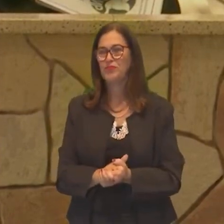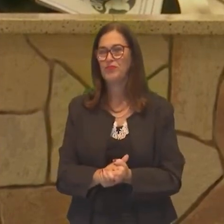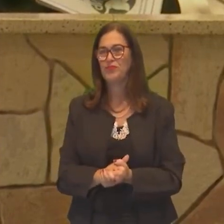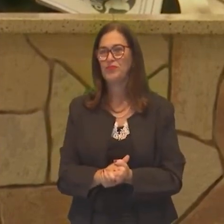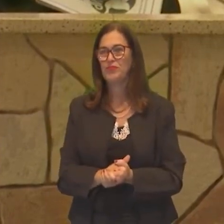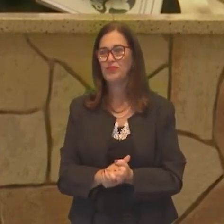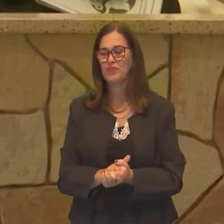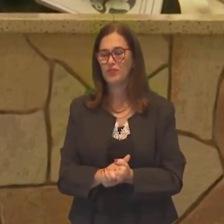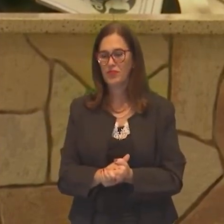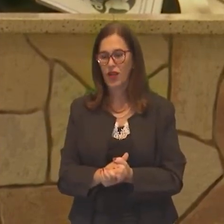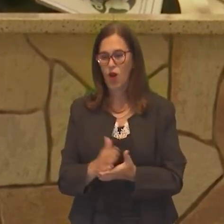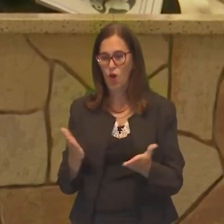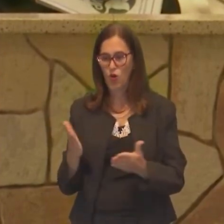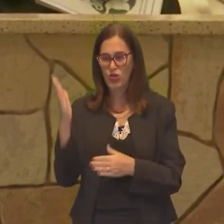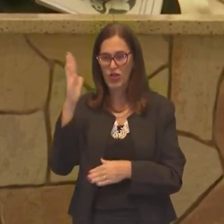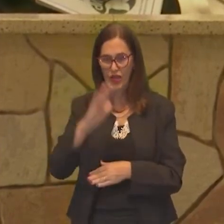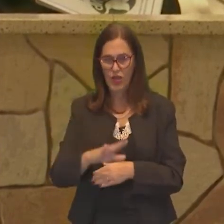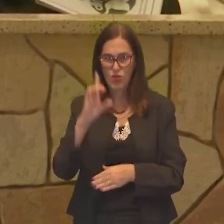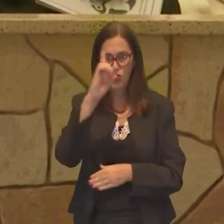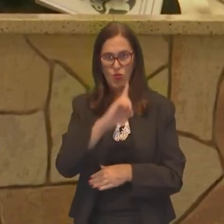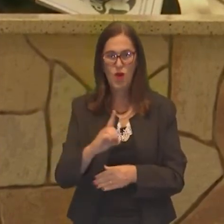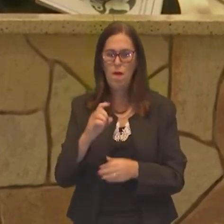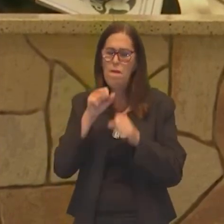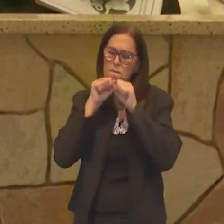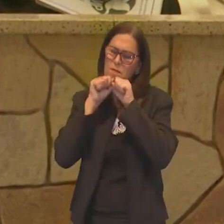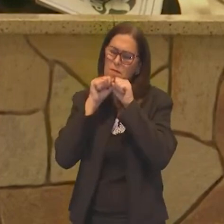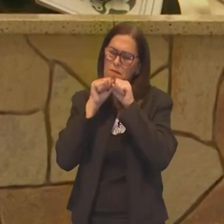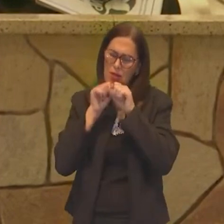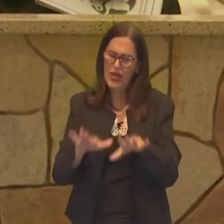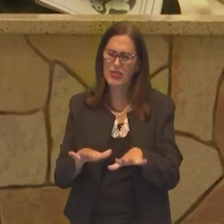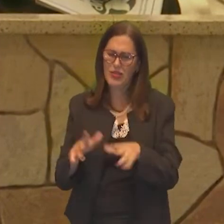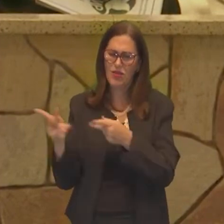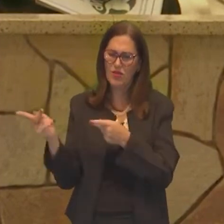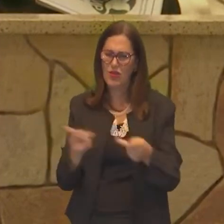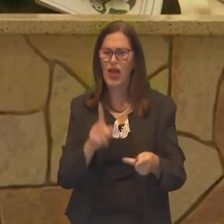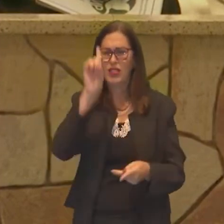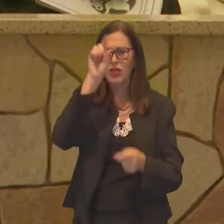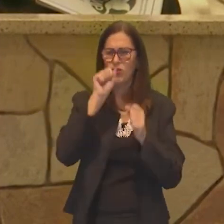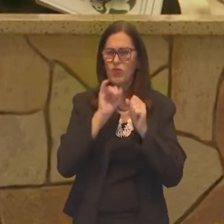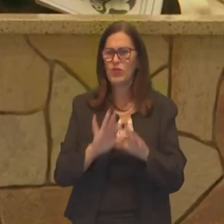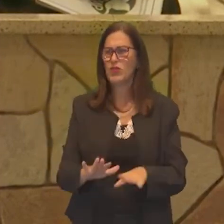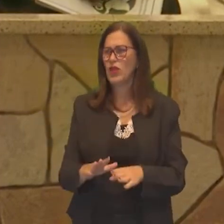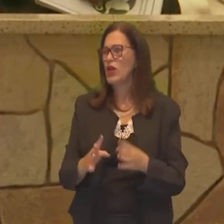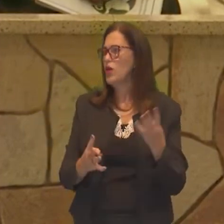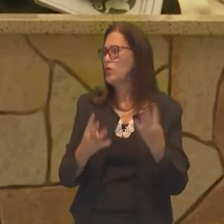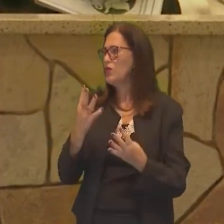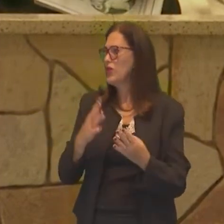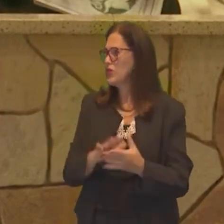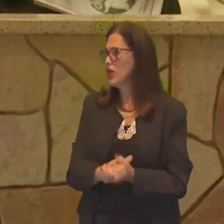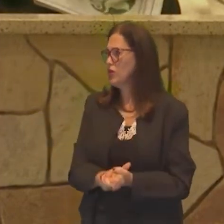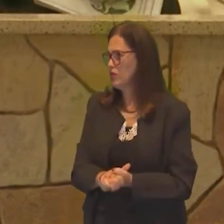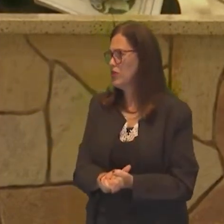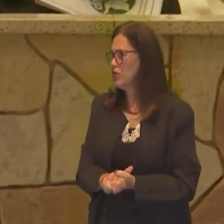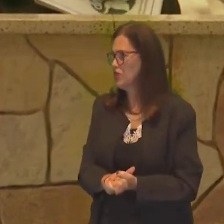Ruth, nesta tarde de domingo. Uma bênção esta visita. Que Deus abençoe o coro Mensageiros da Paz,